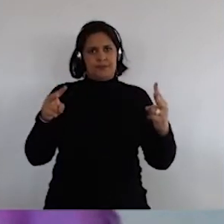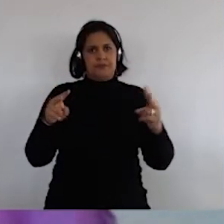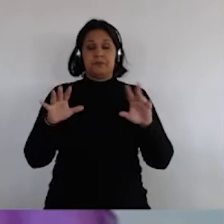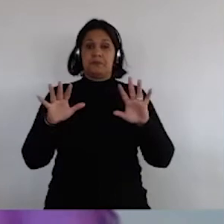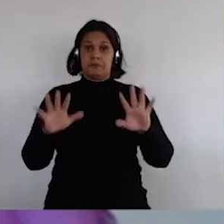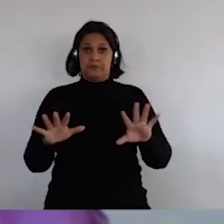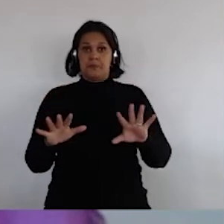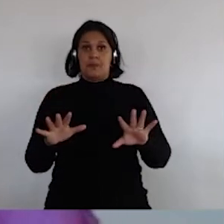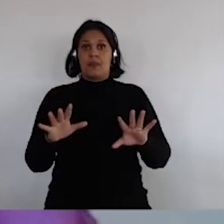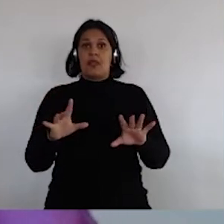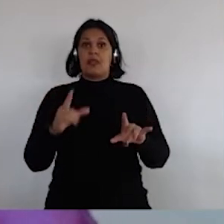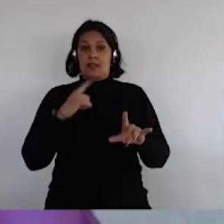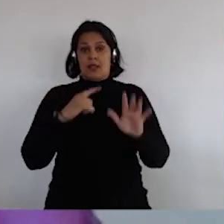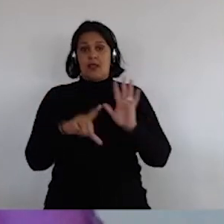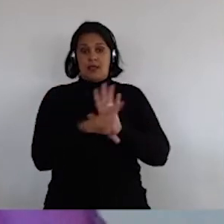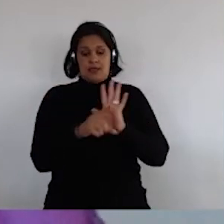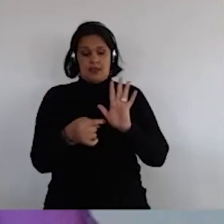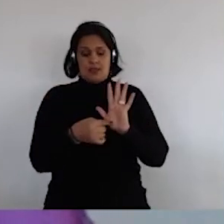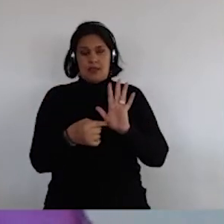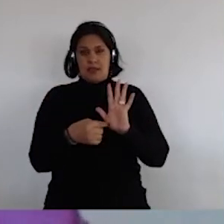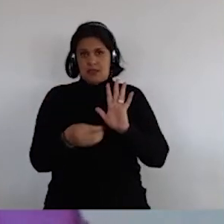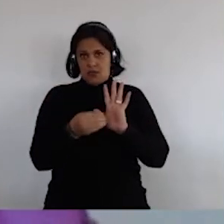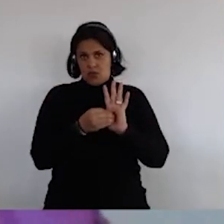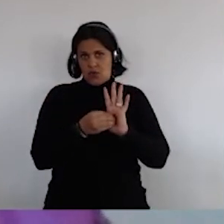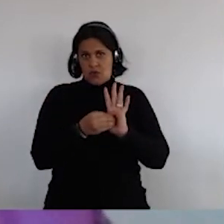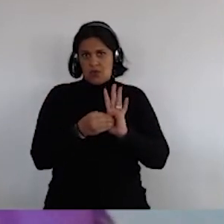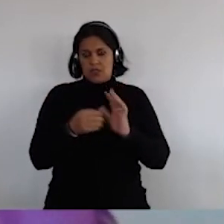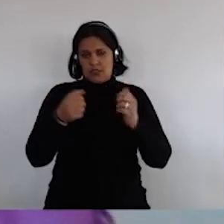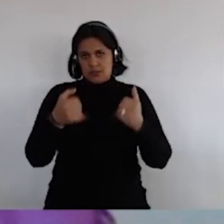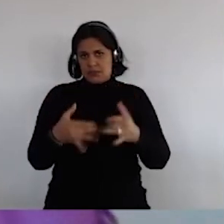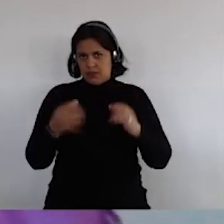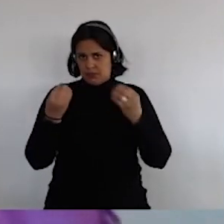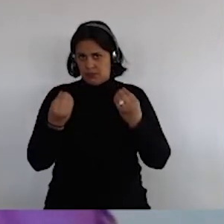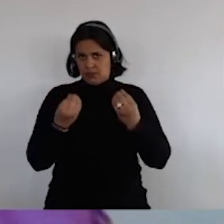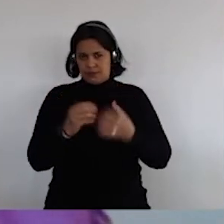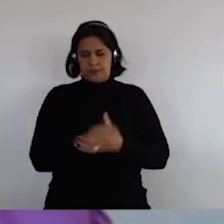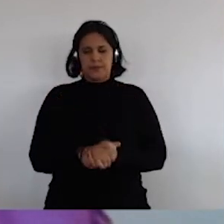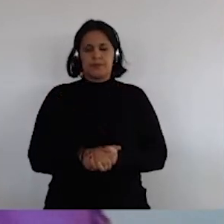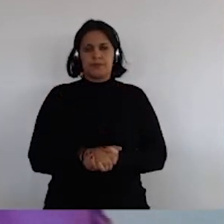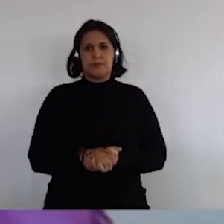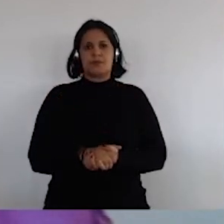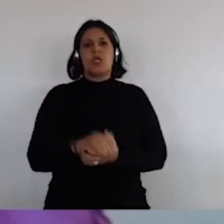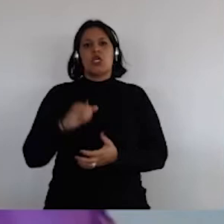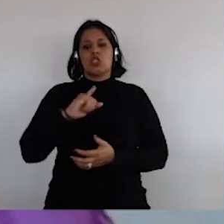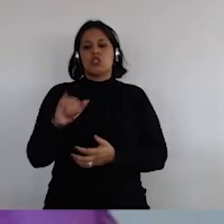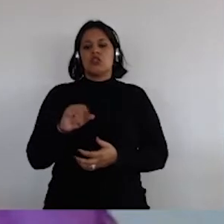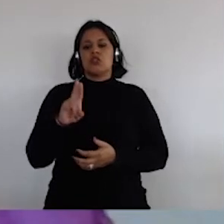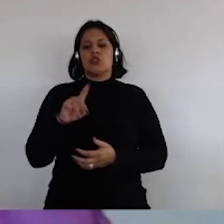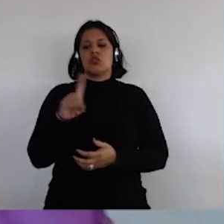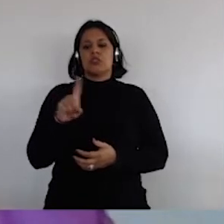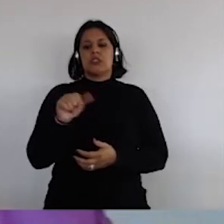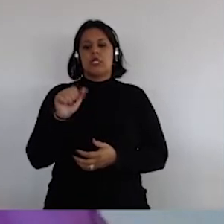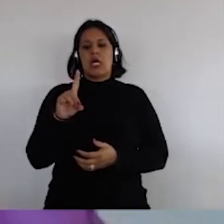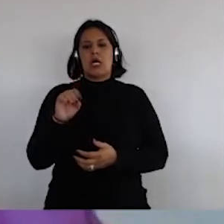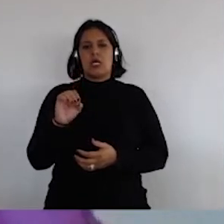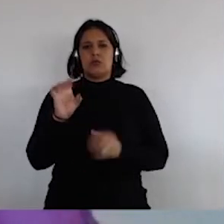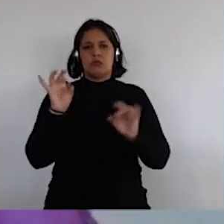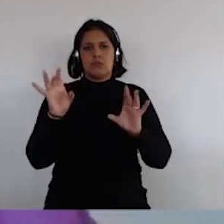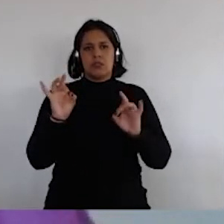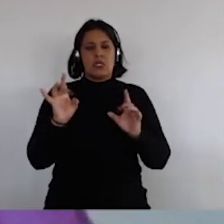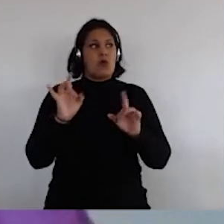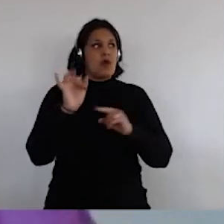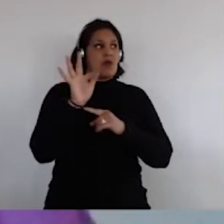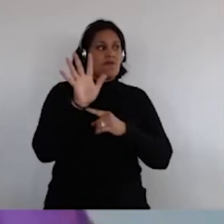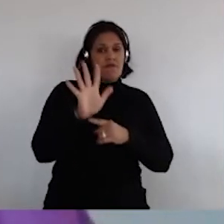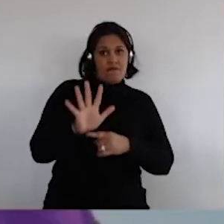na referida lei, essa possibilidade se estende aos juizados especiais federais e